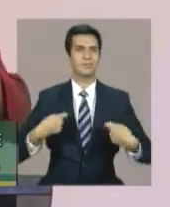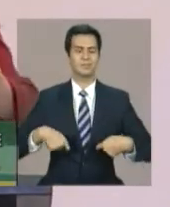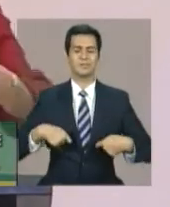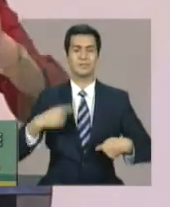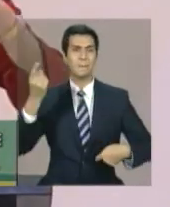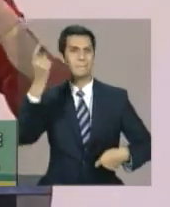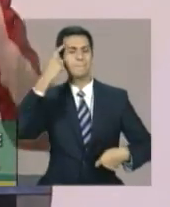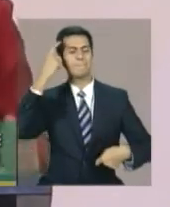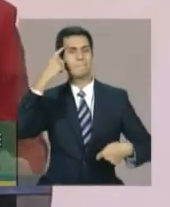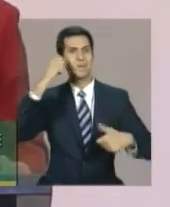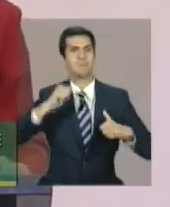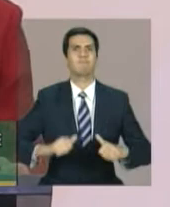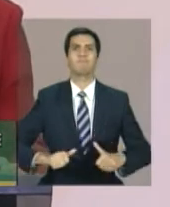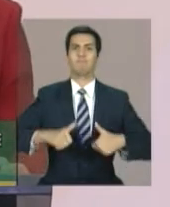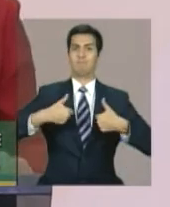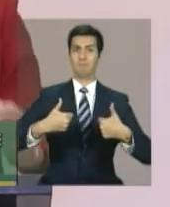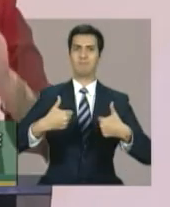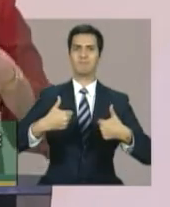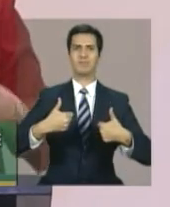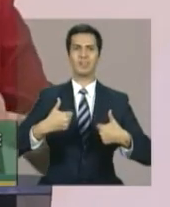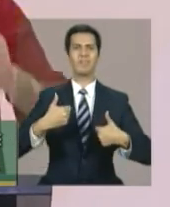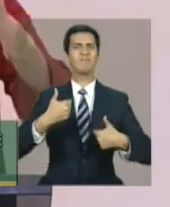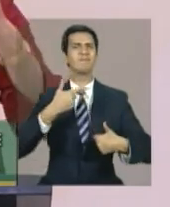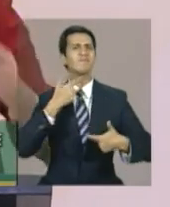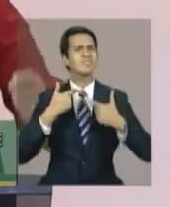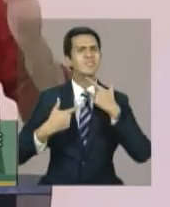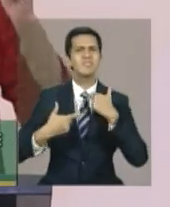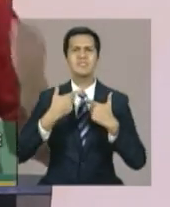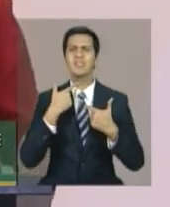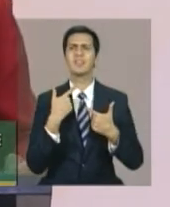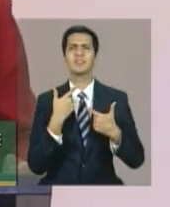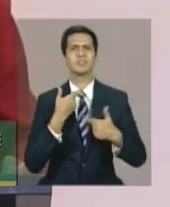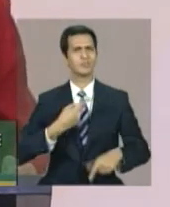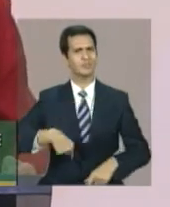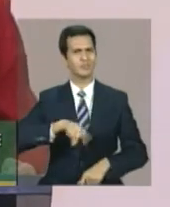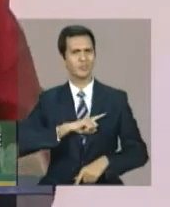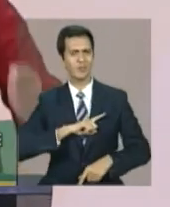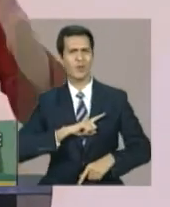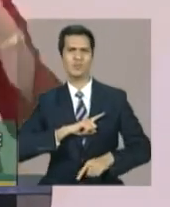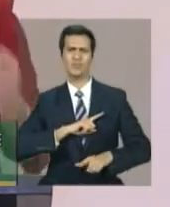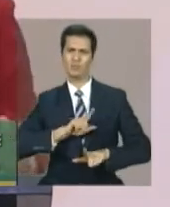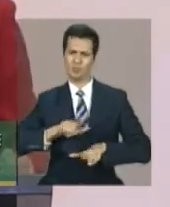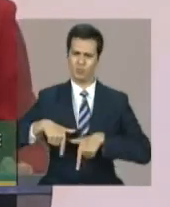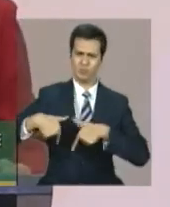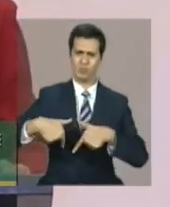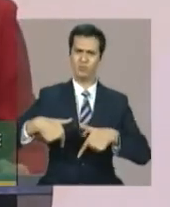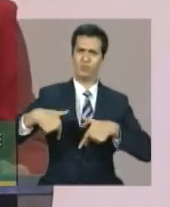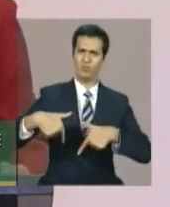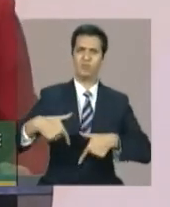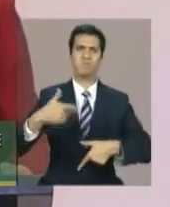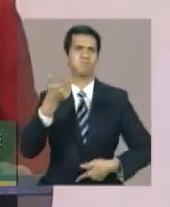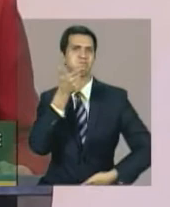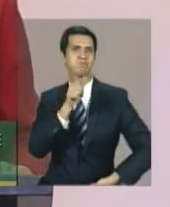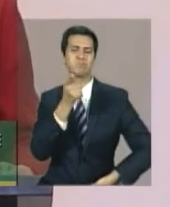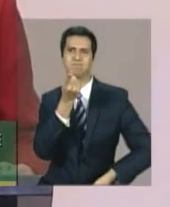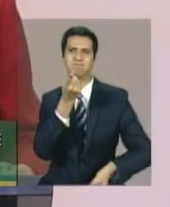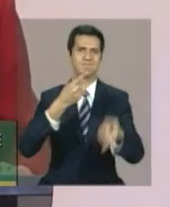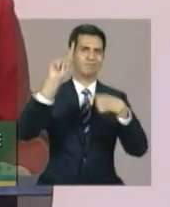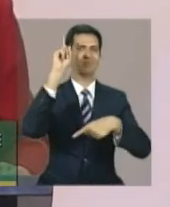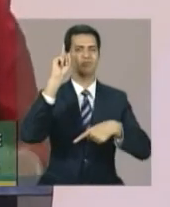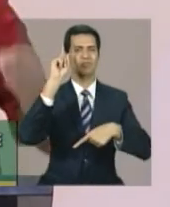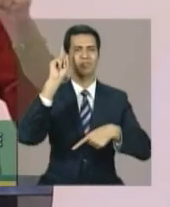aquele otimismo da vontade, que faz com que a gente supere as dificuldades e